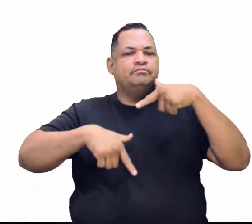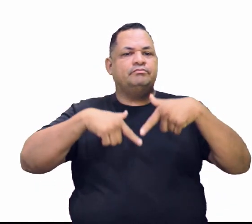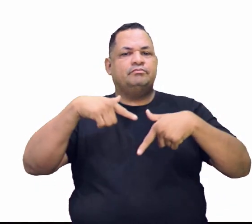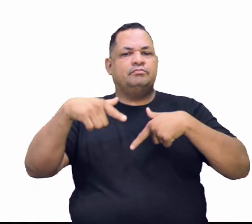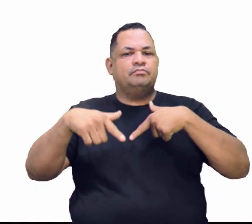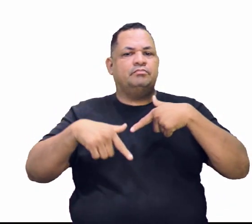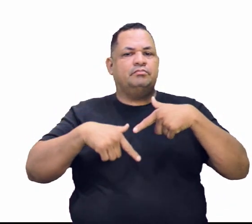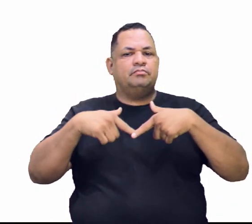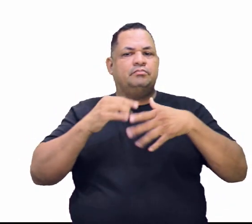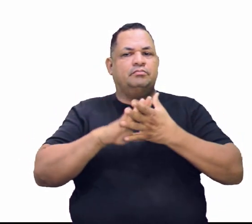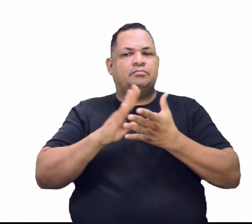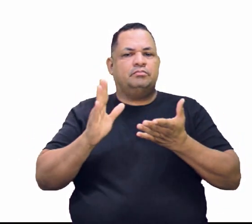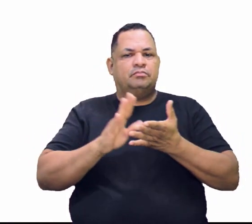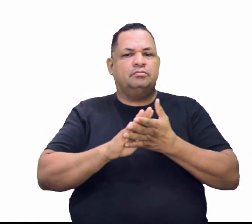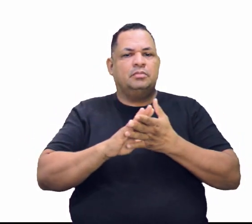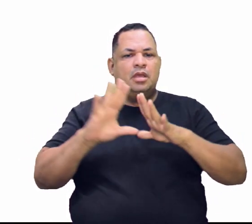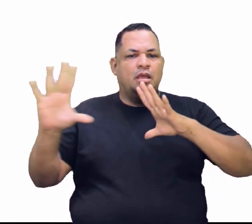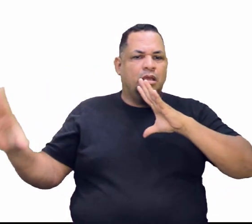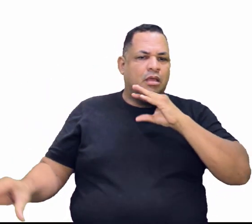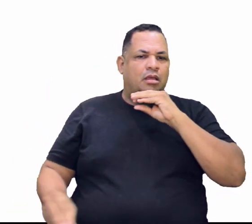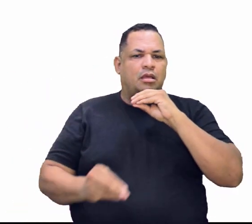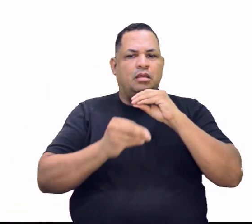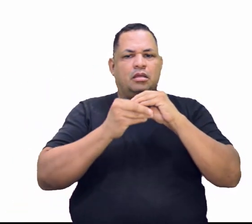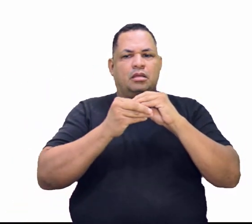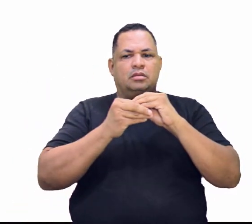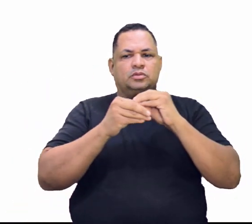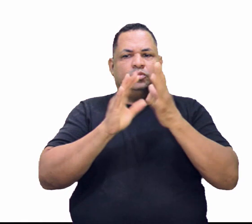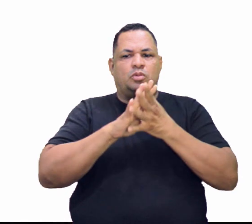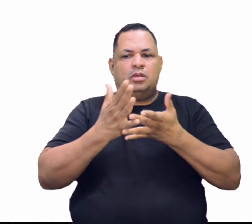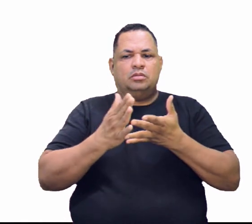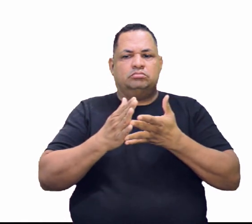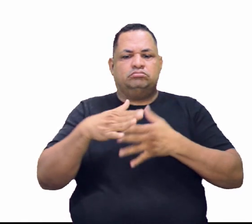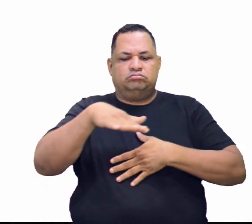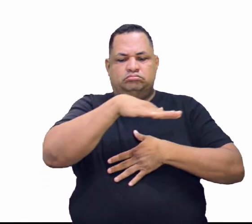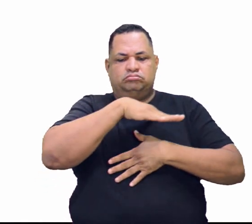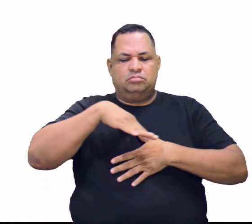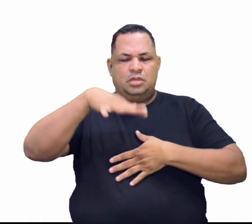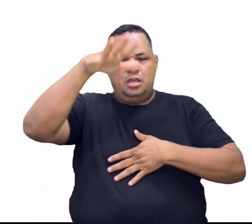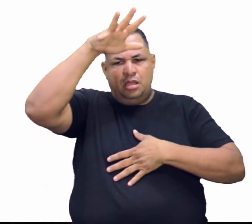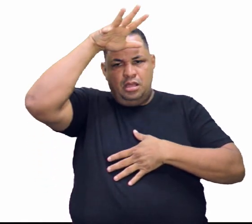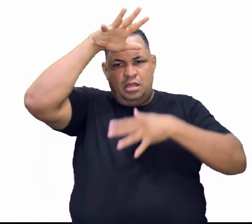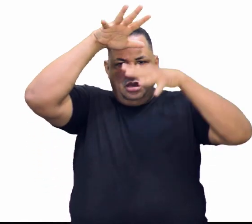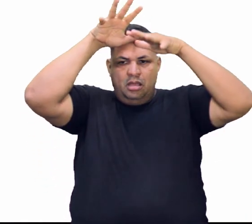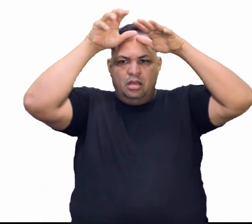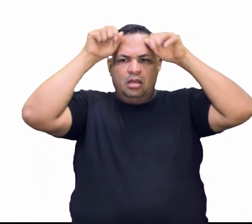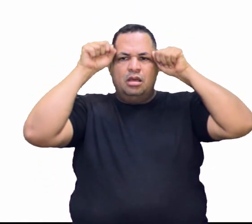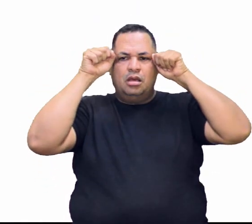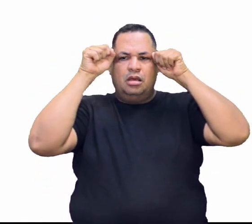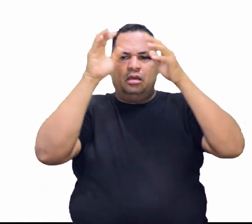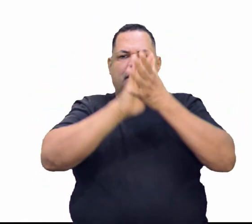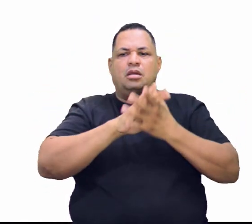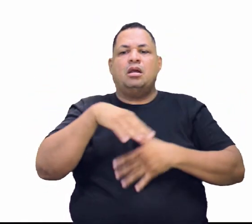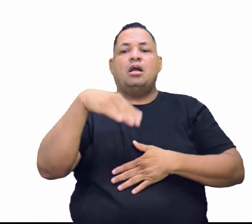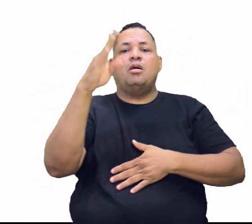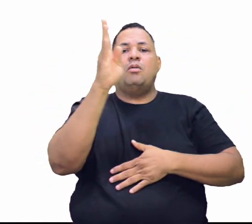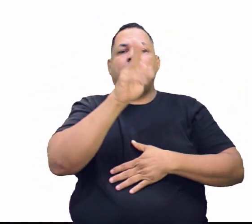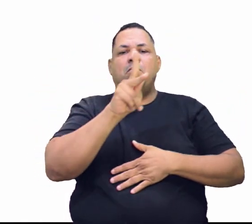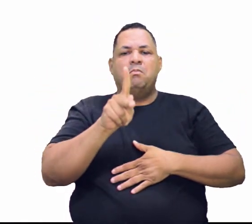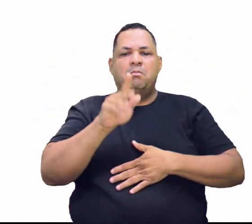serviços que consolidassem a incorporação do Acre ao Brasil.